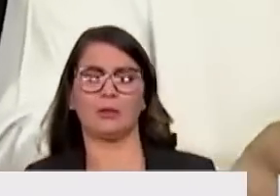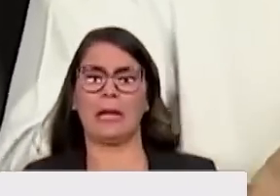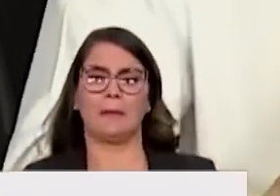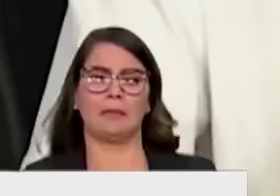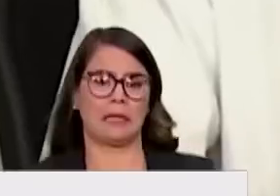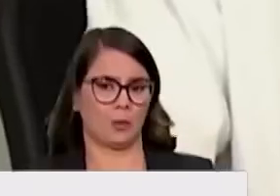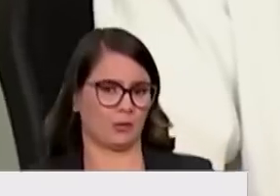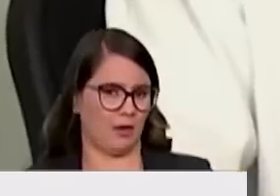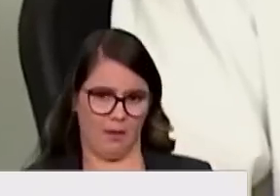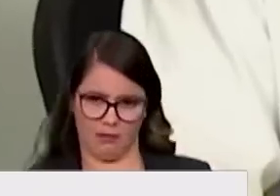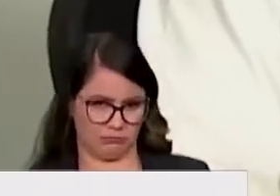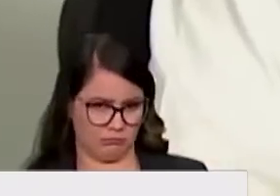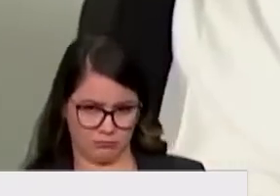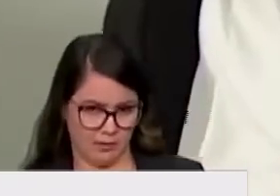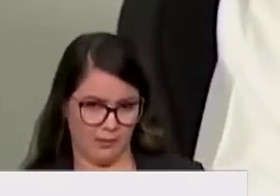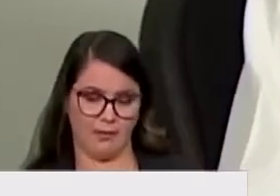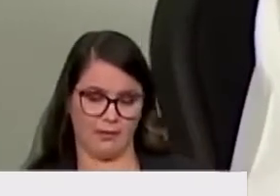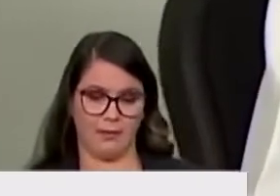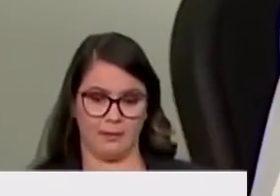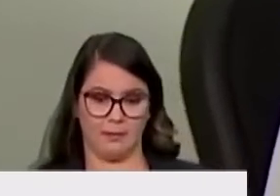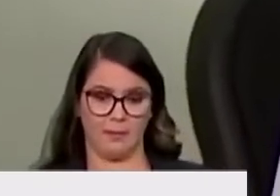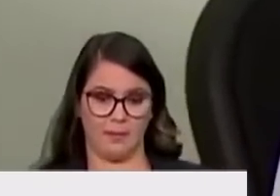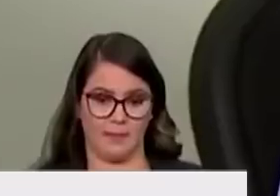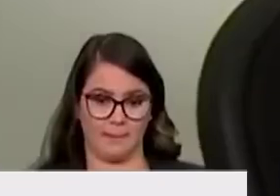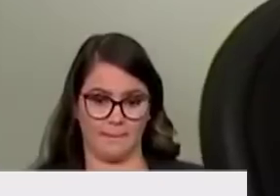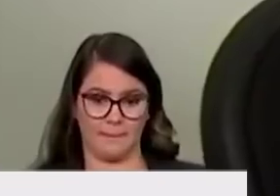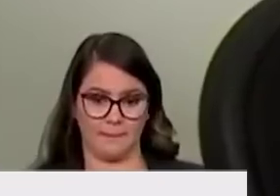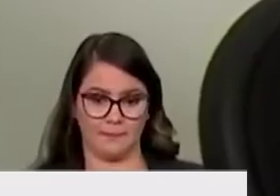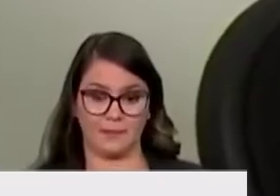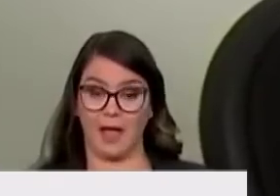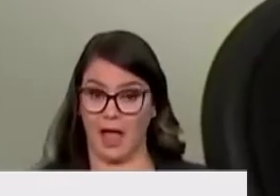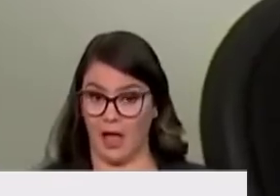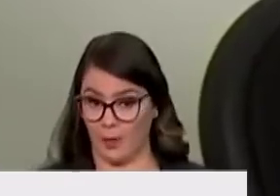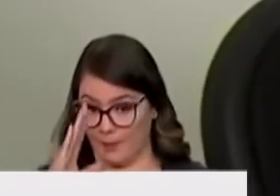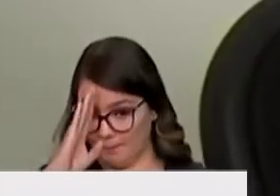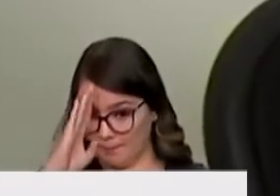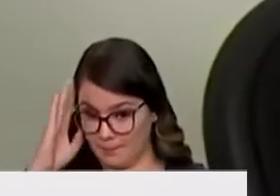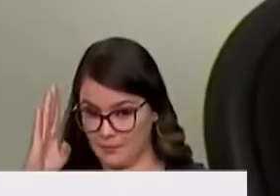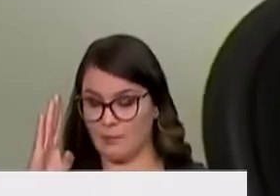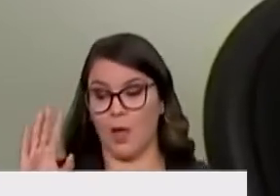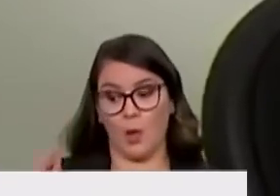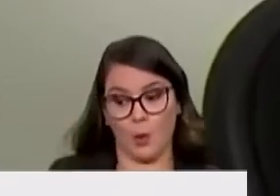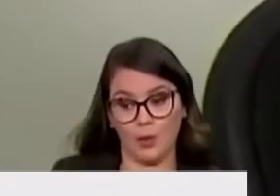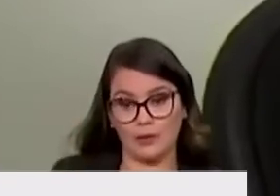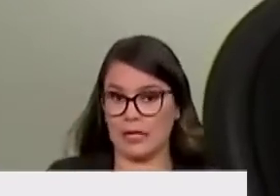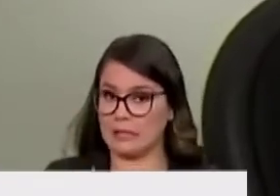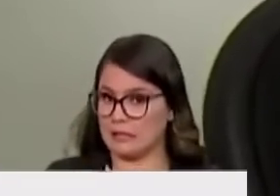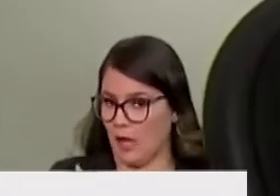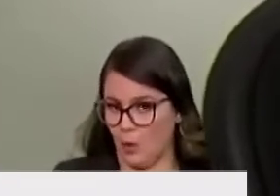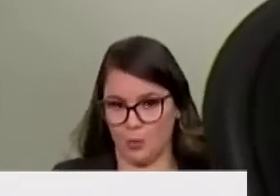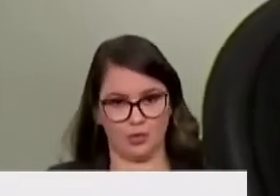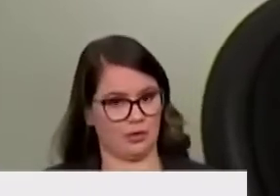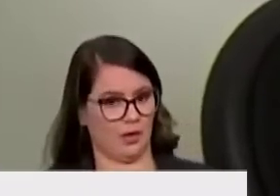claro, né, que a limitação dentro da... Agora a gente vai dar prioridade à recuperação e não ao